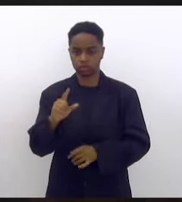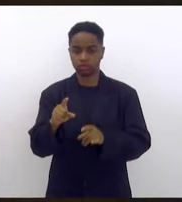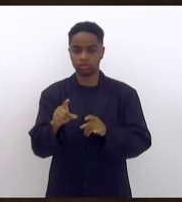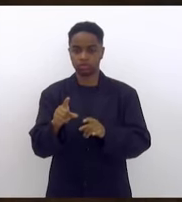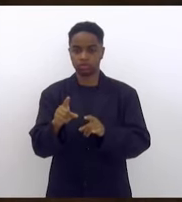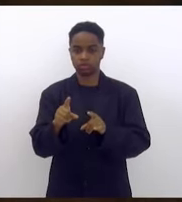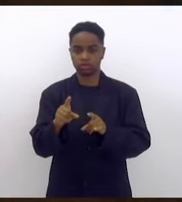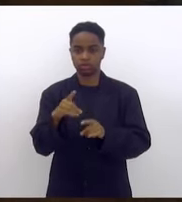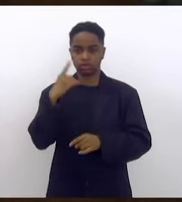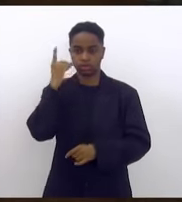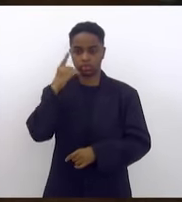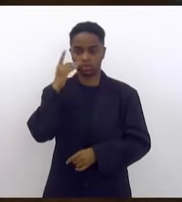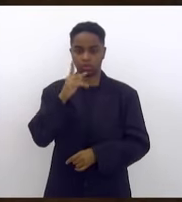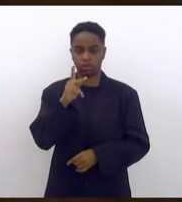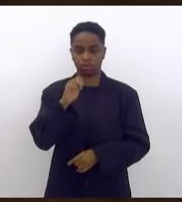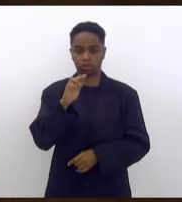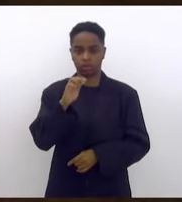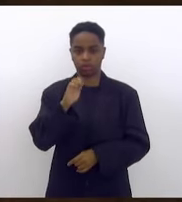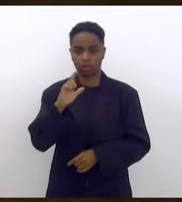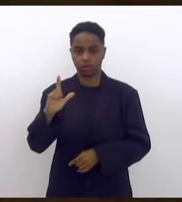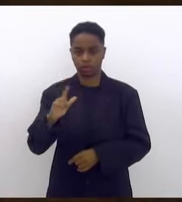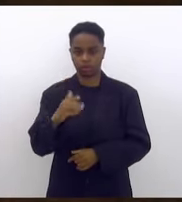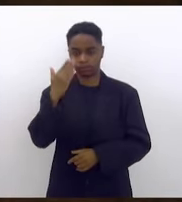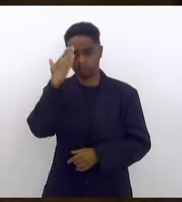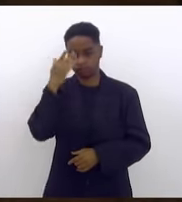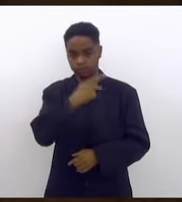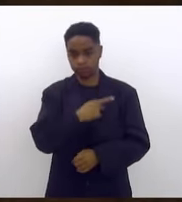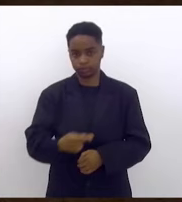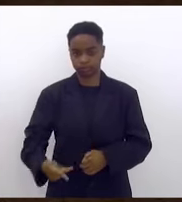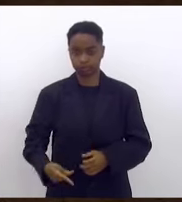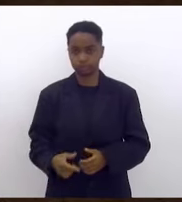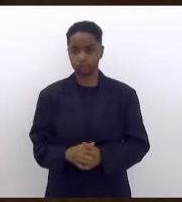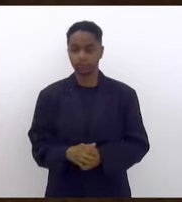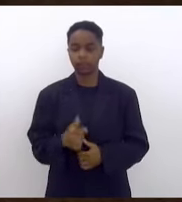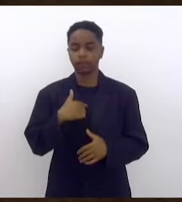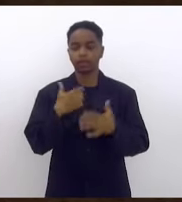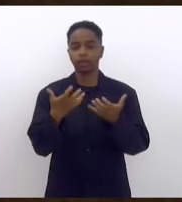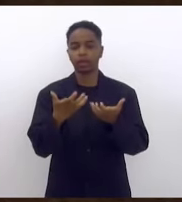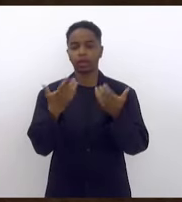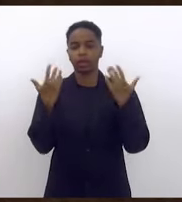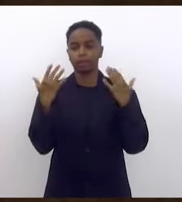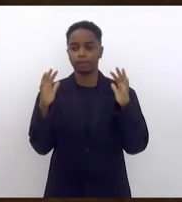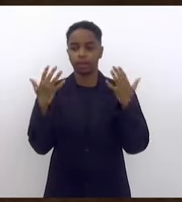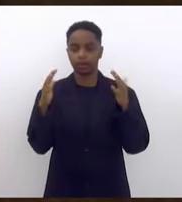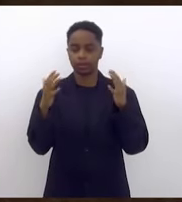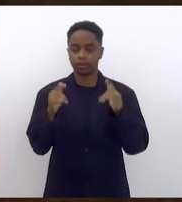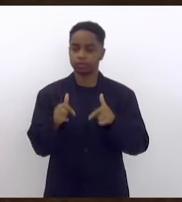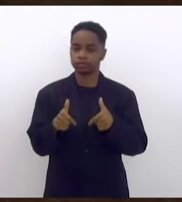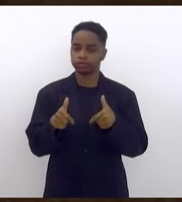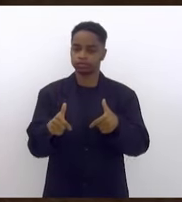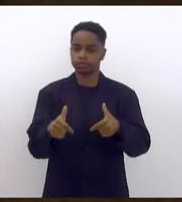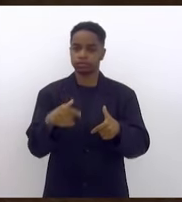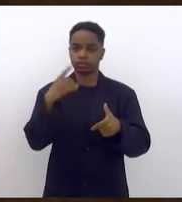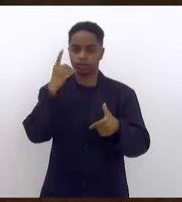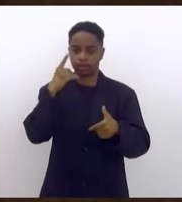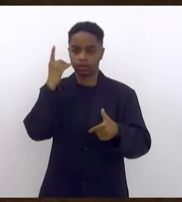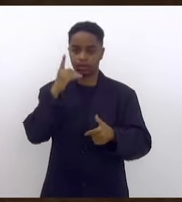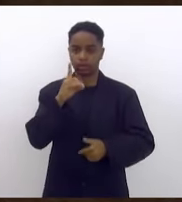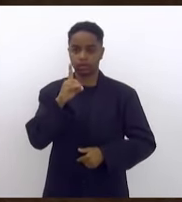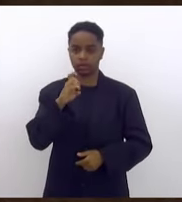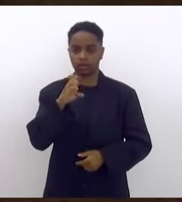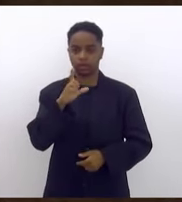Poubel. Obrigado, presidente. Presidente, eu queria aqui parabenizar a iniciativa do deputado Guilherme